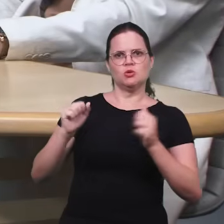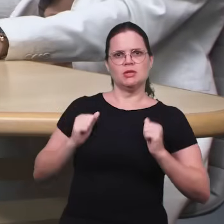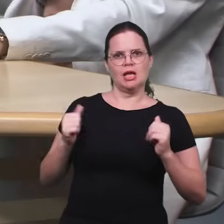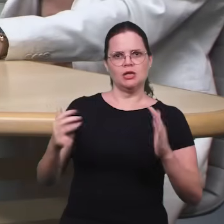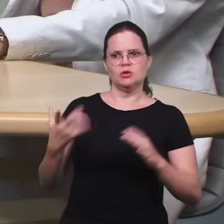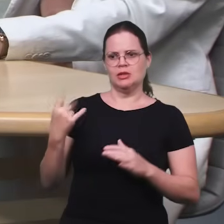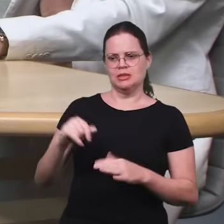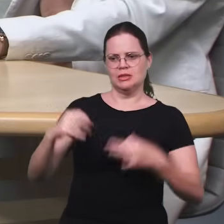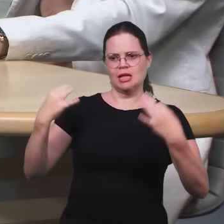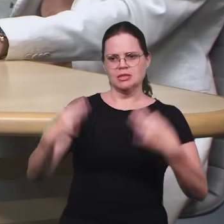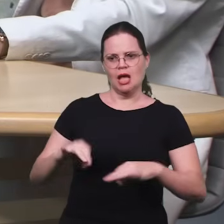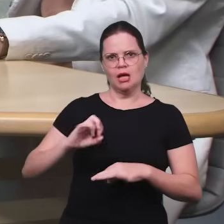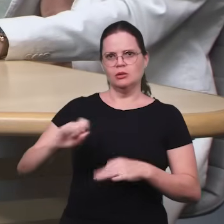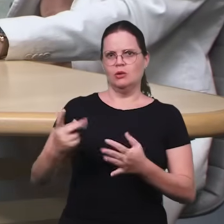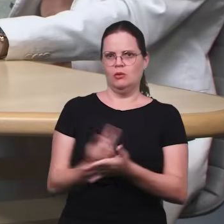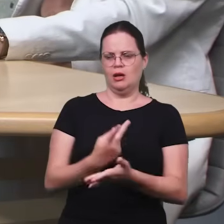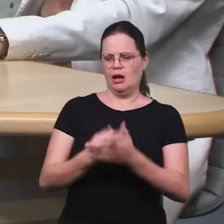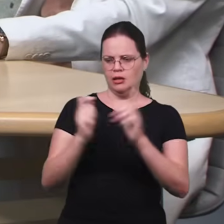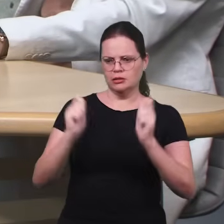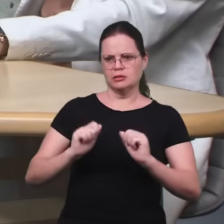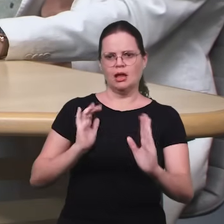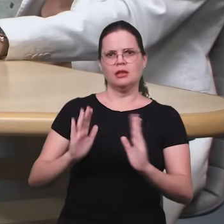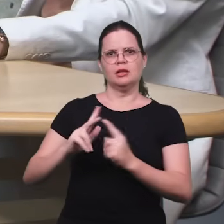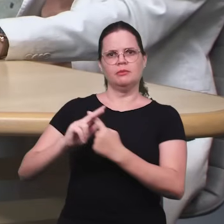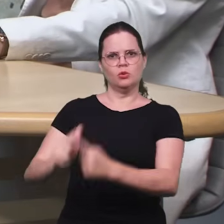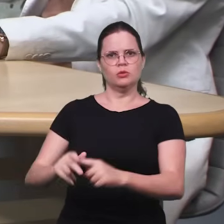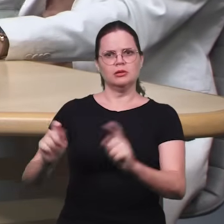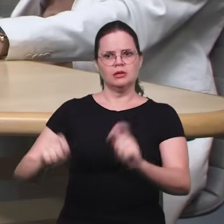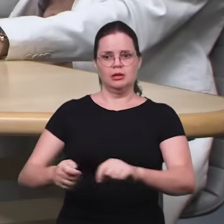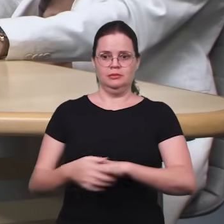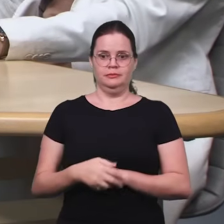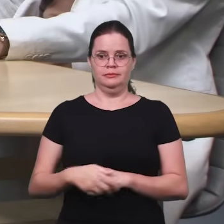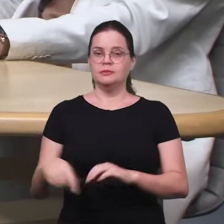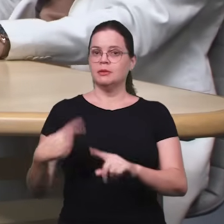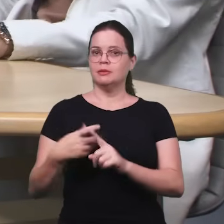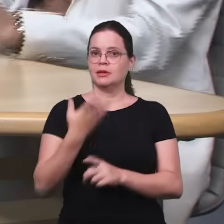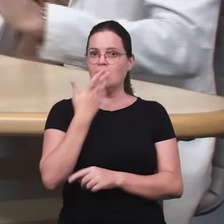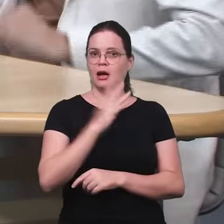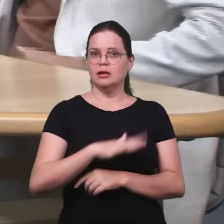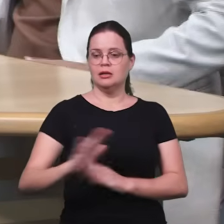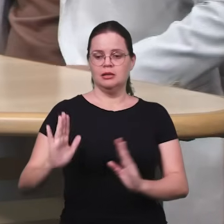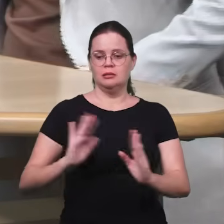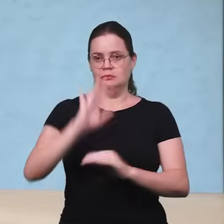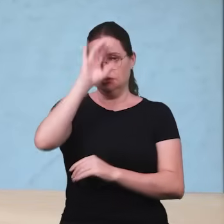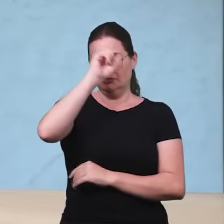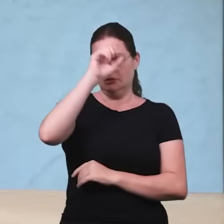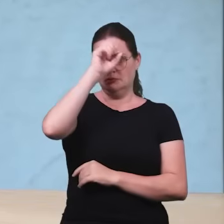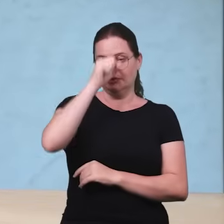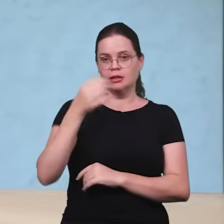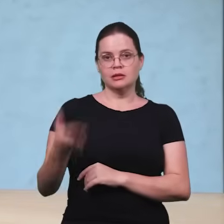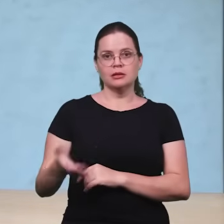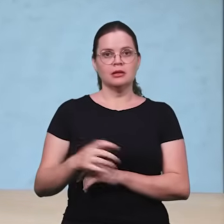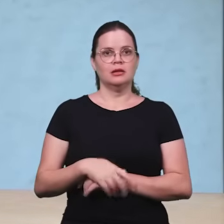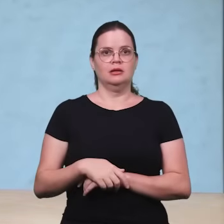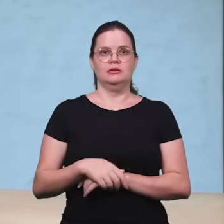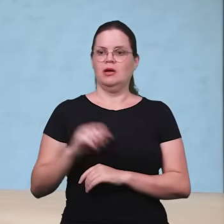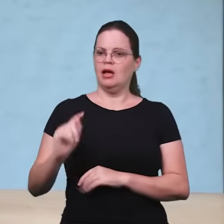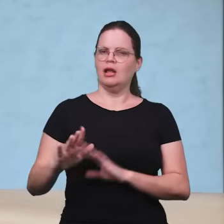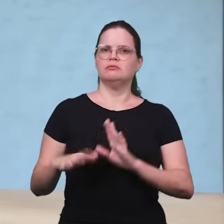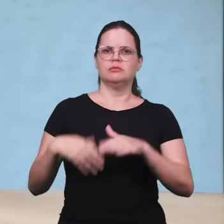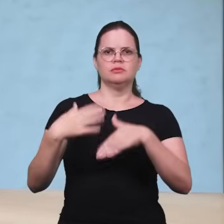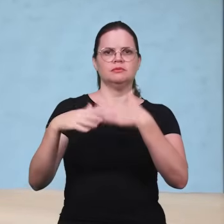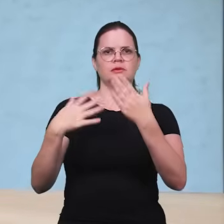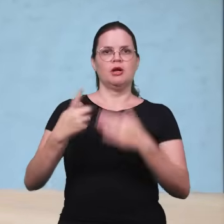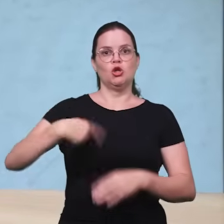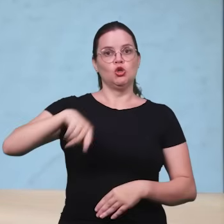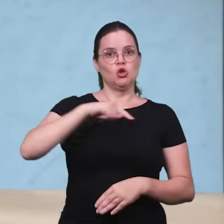dá tempo de consertar, porque a criança ela está numa fase de aprendizado, né, de aprendizagem. Ela tá construindo.